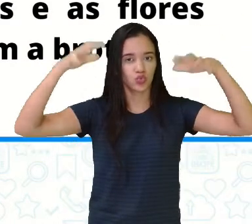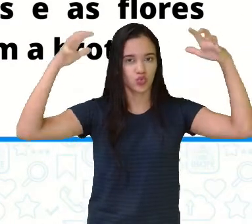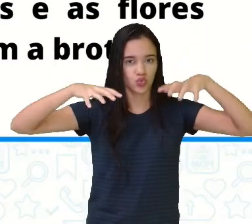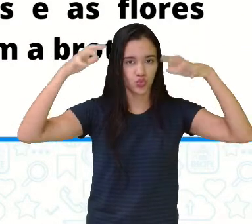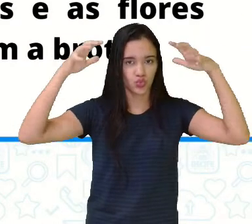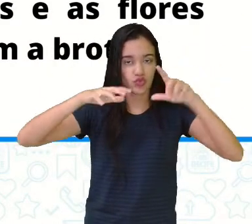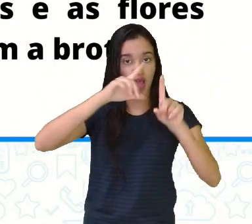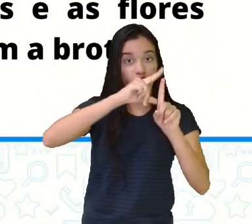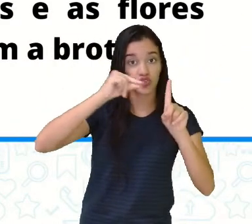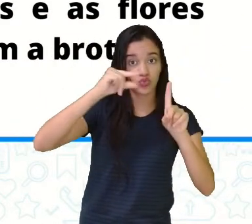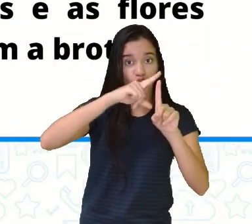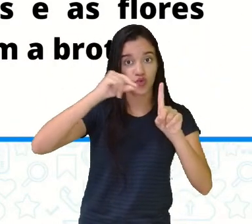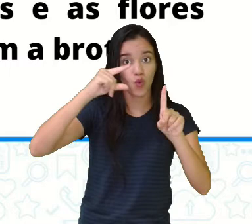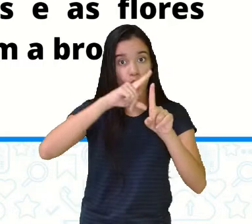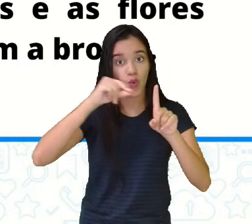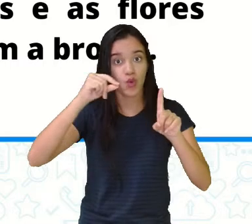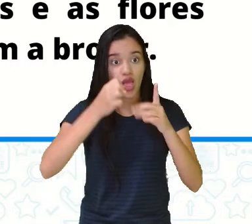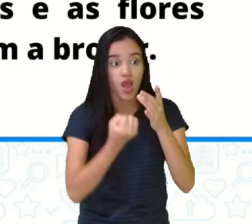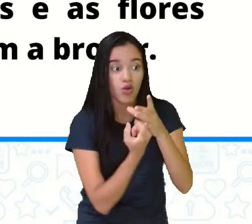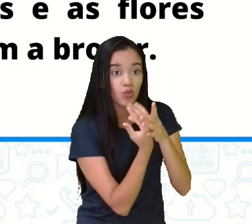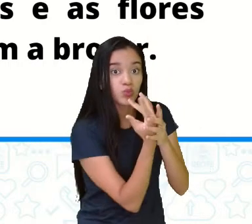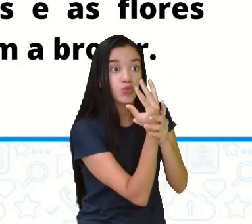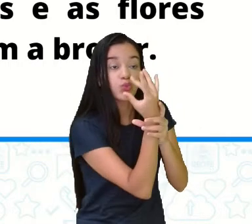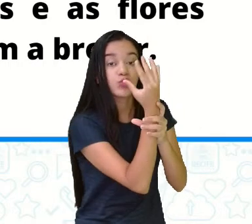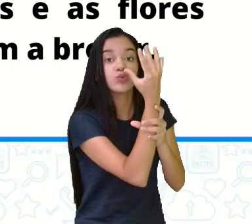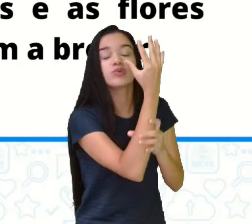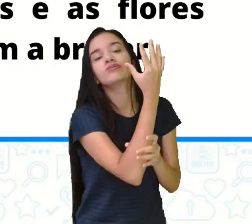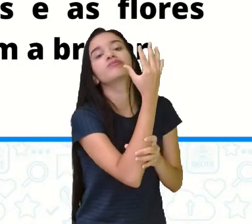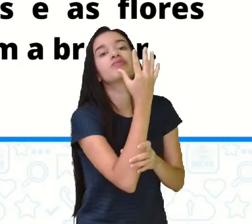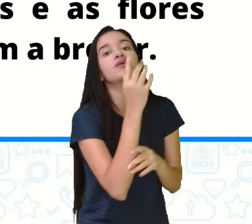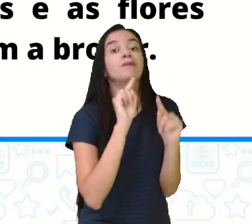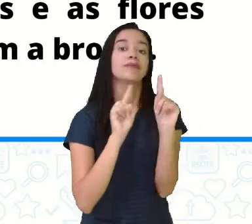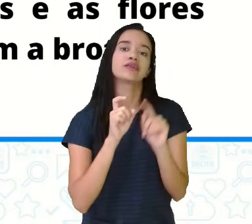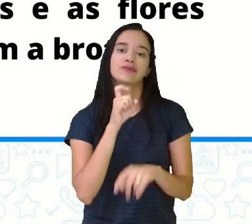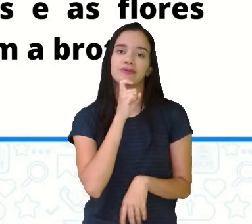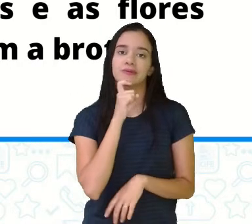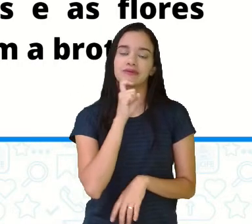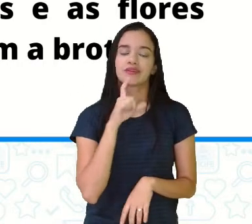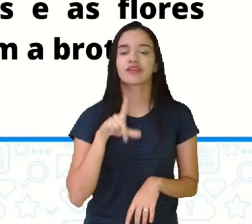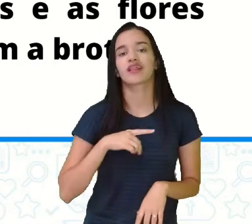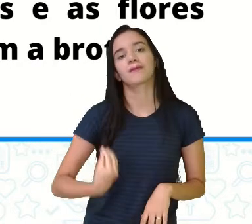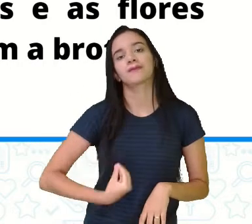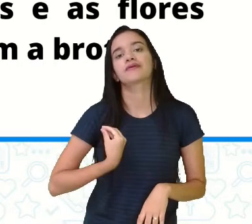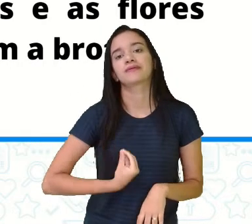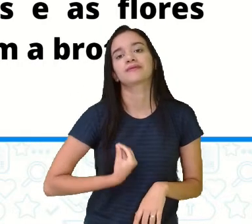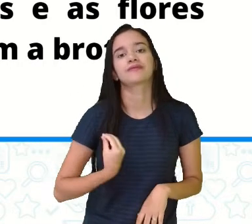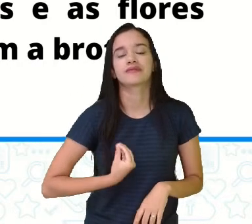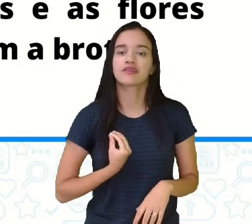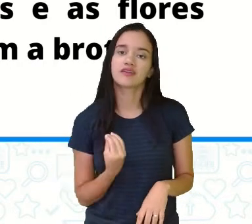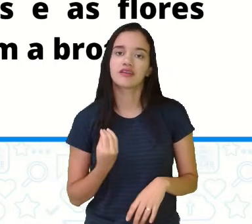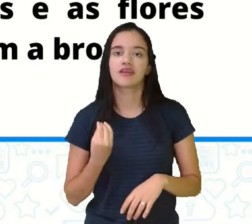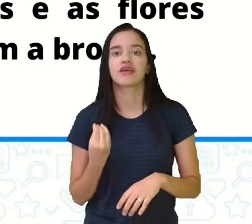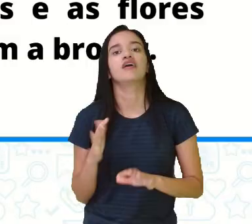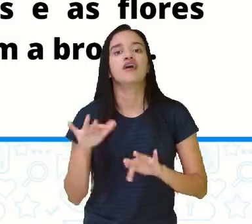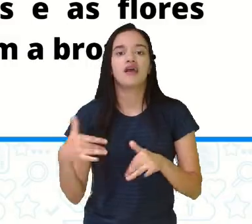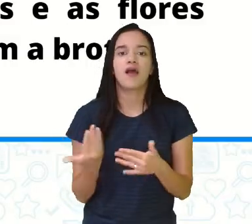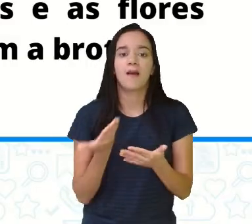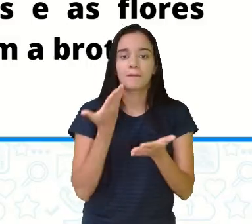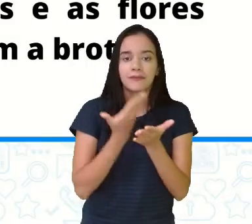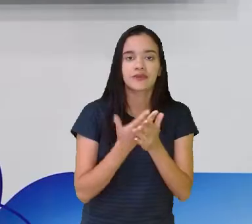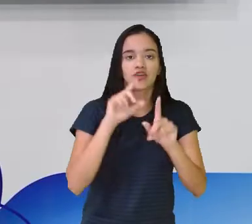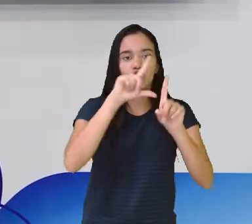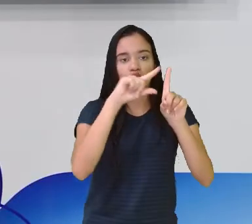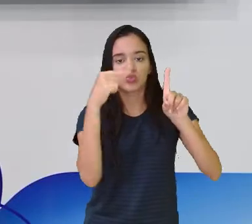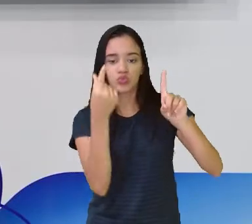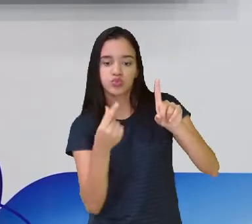e as folhas elas voltam a brotar. Então, no inverno, a gente tem a presença das folhas. Quando passa o inverno, eles perdem as folhas. E